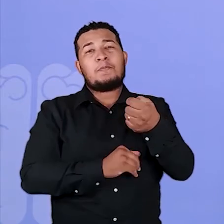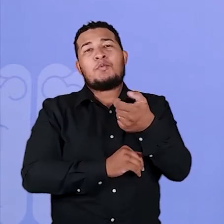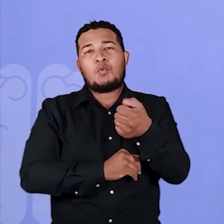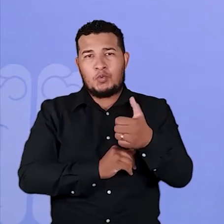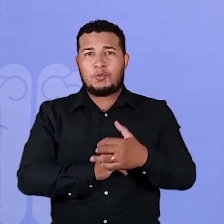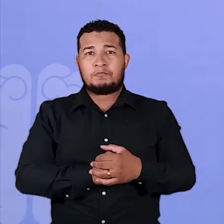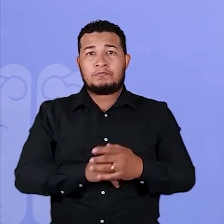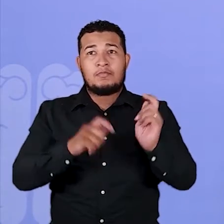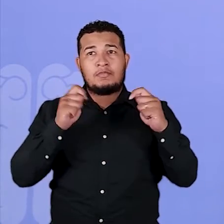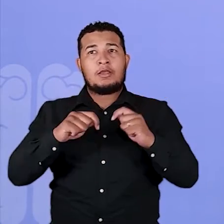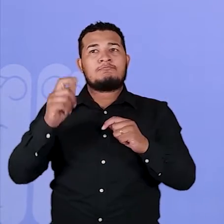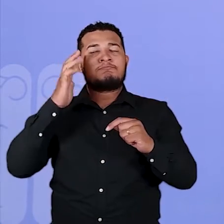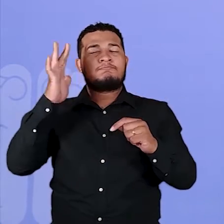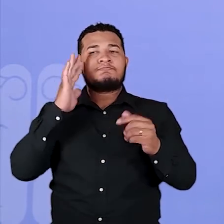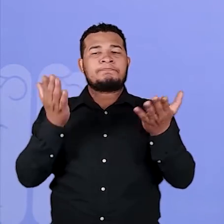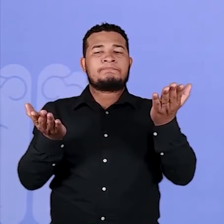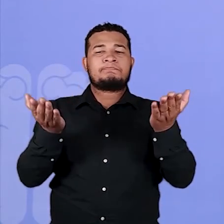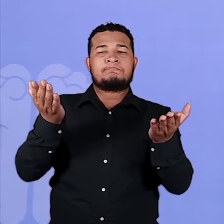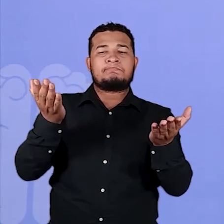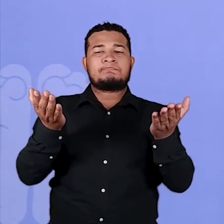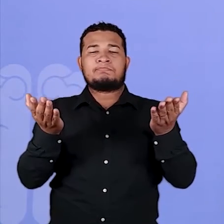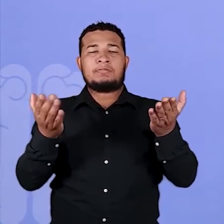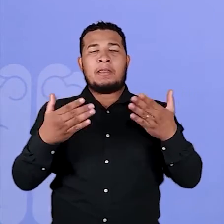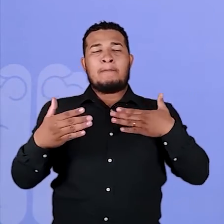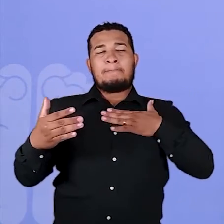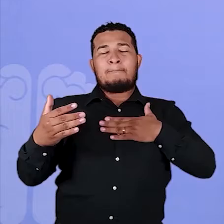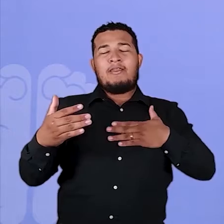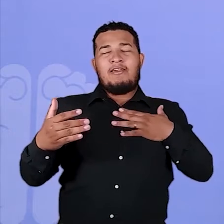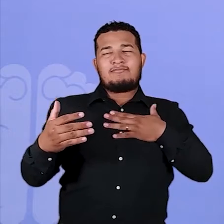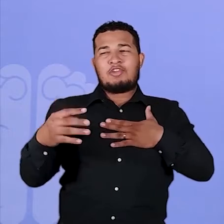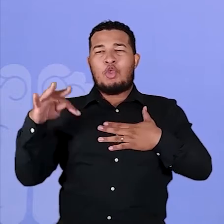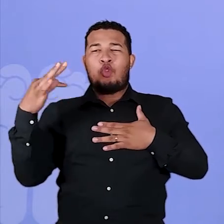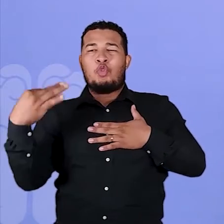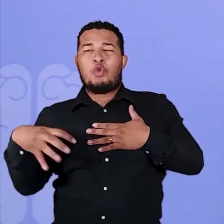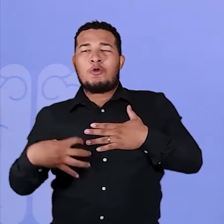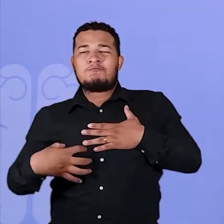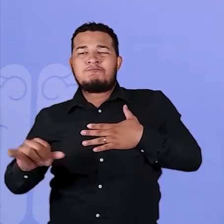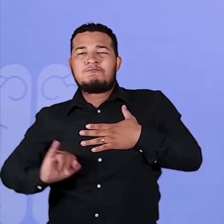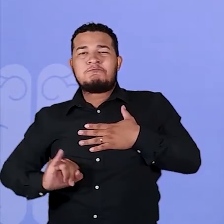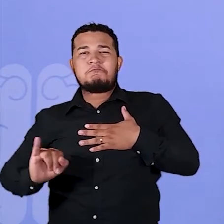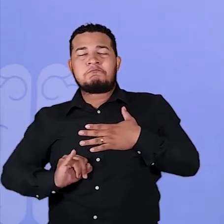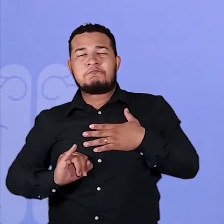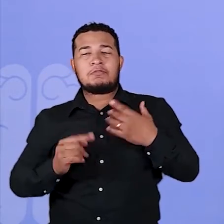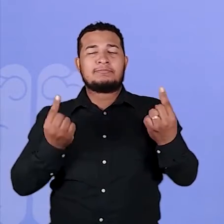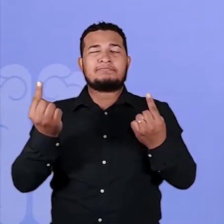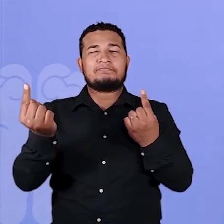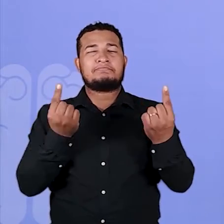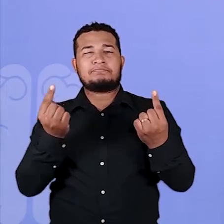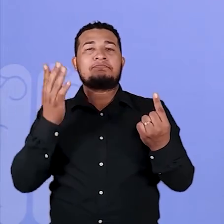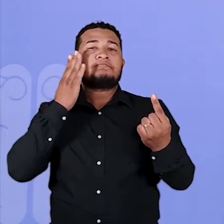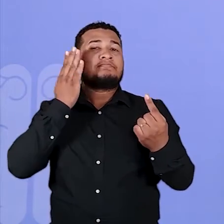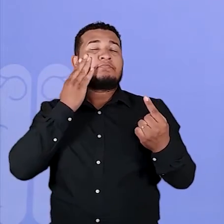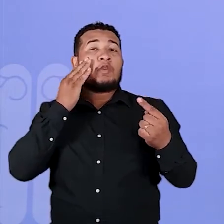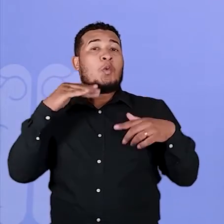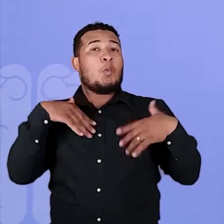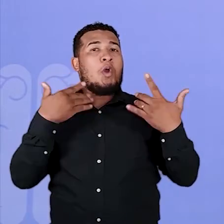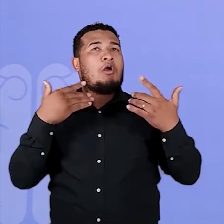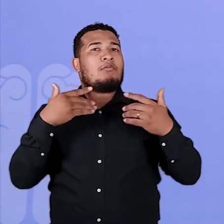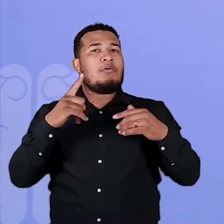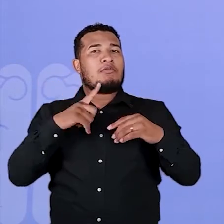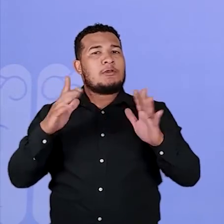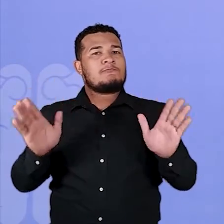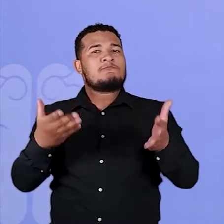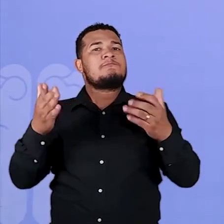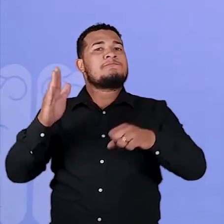Eu posso fazer essa balança entre prazer e dor e verificar quais são as ações